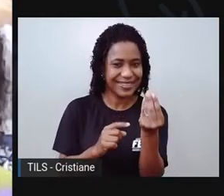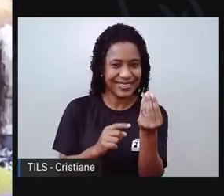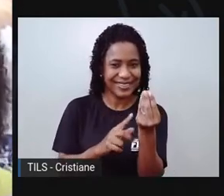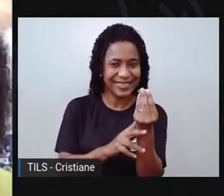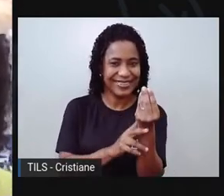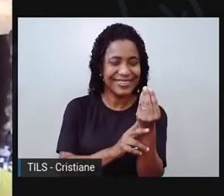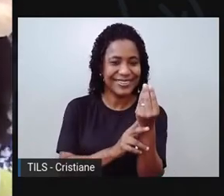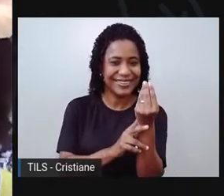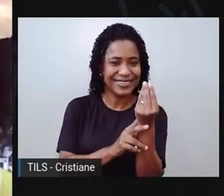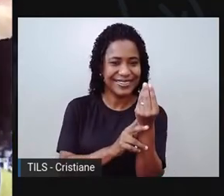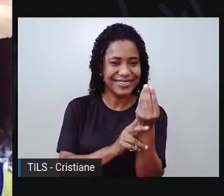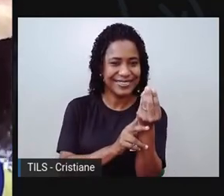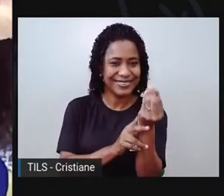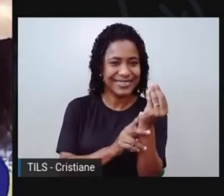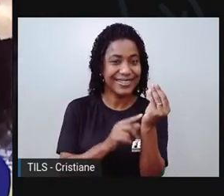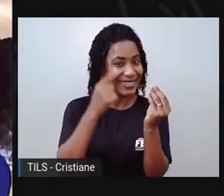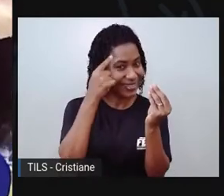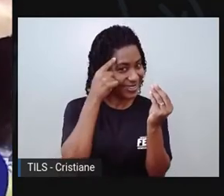início?